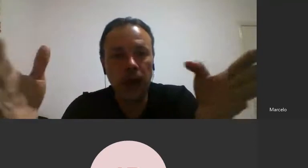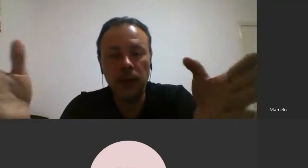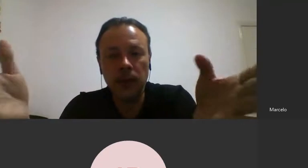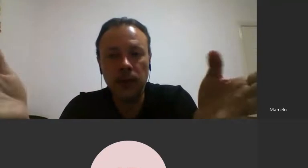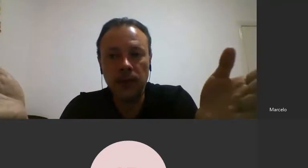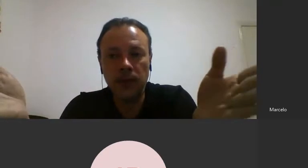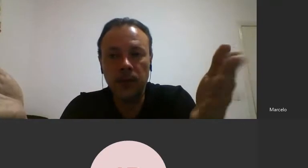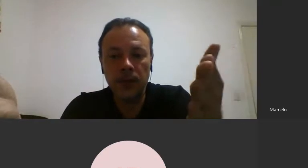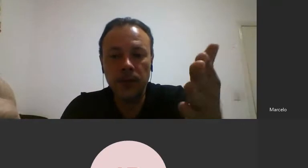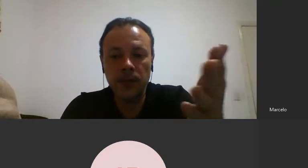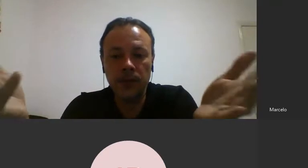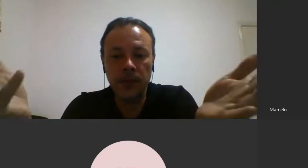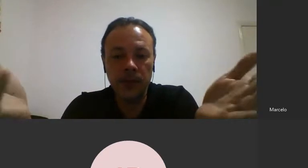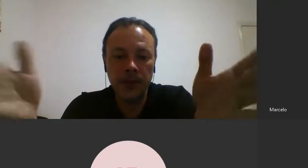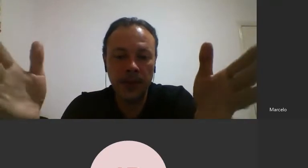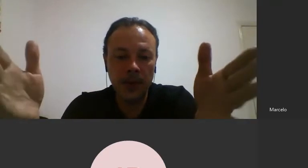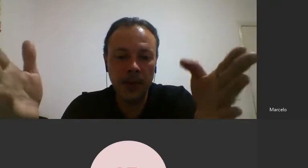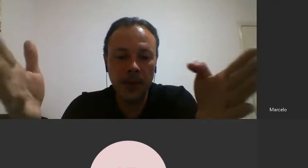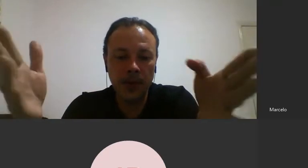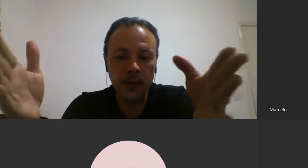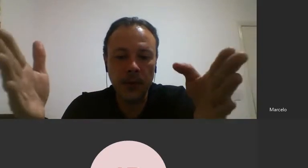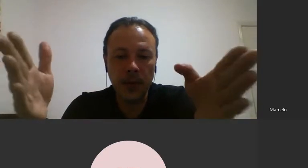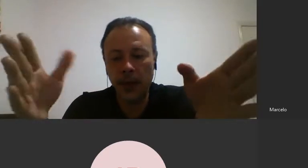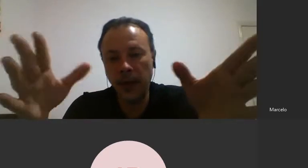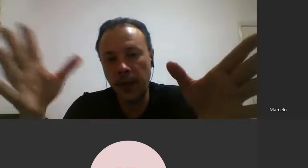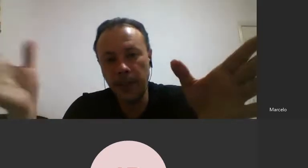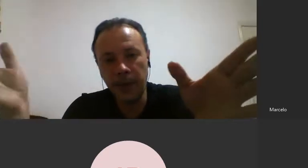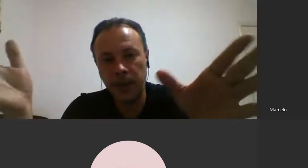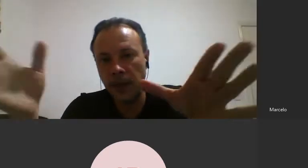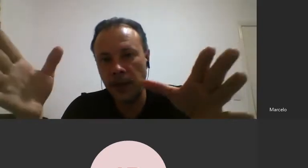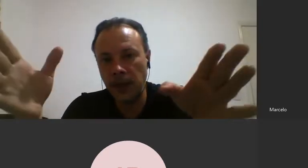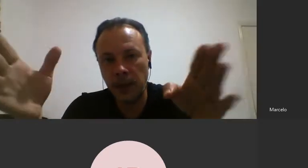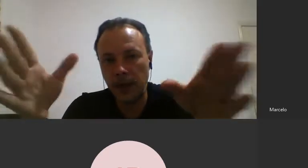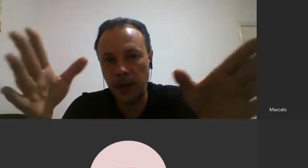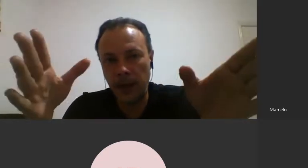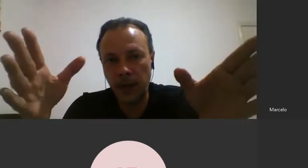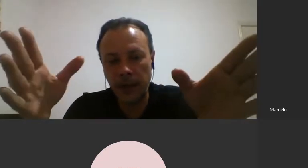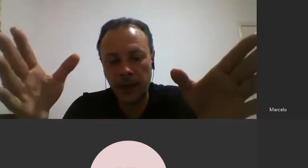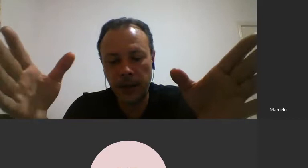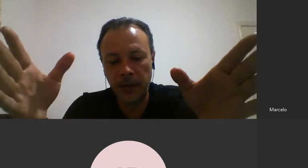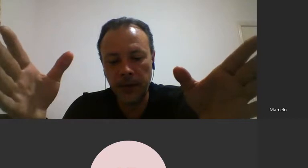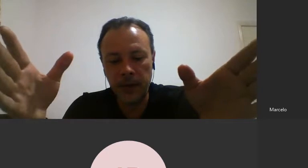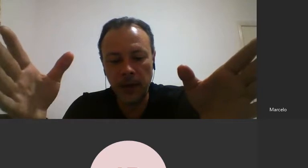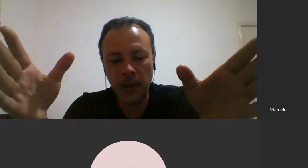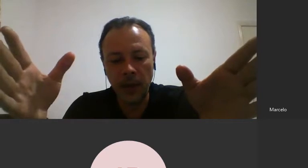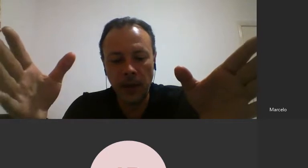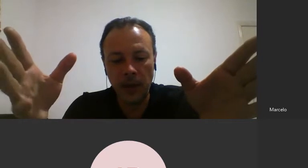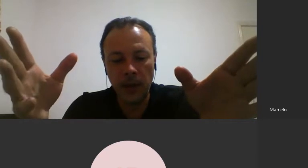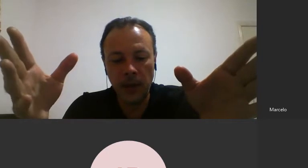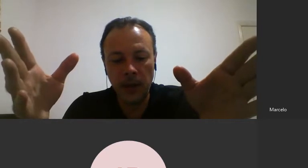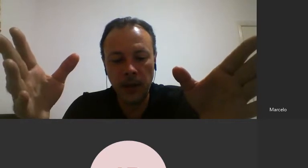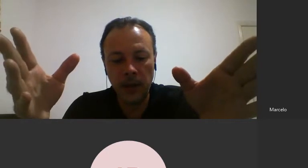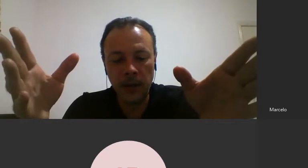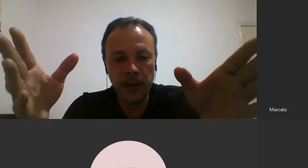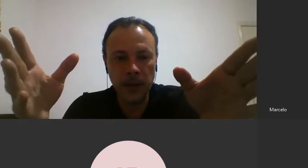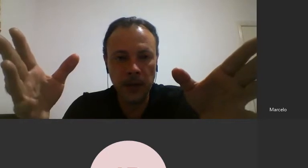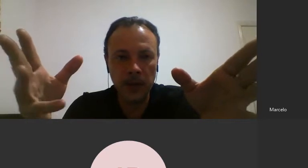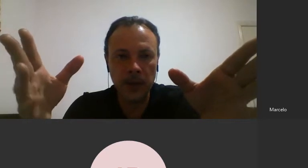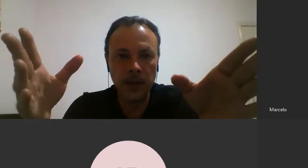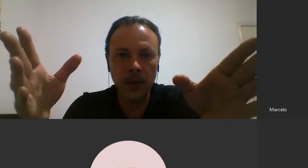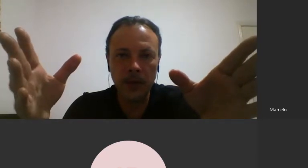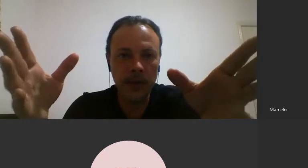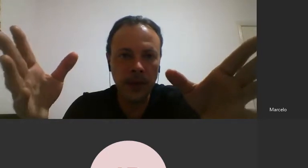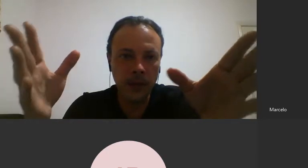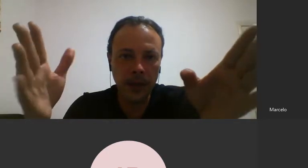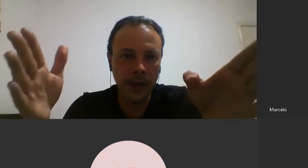encontro 7, eu não posso, eu até posso, aí daí para frente vai ser, como é que se diz,